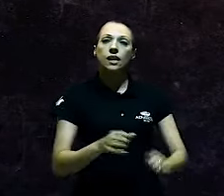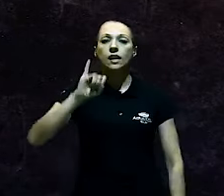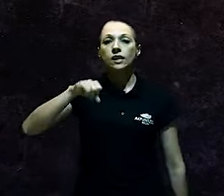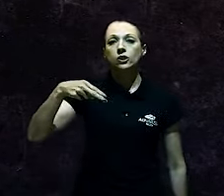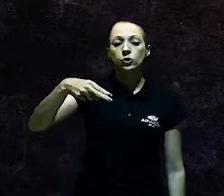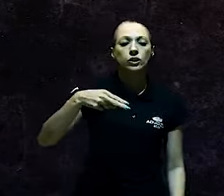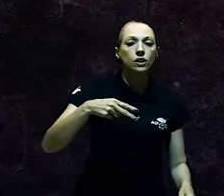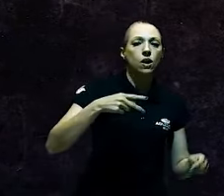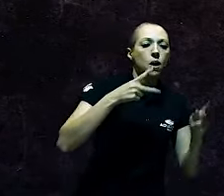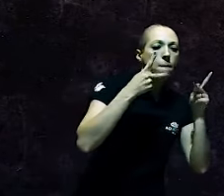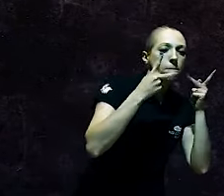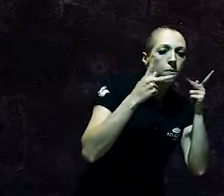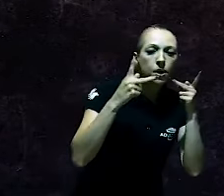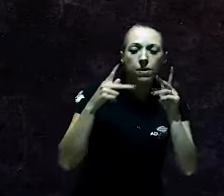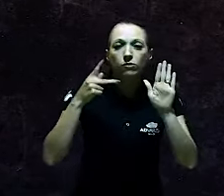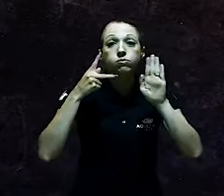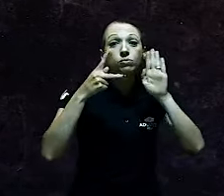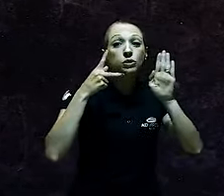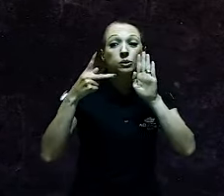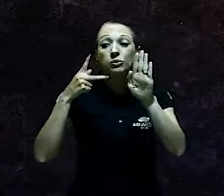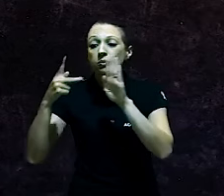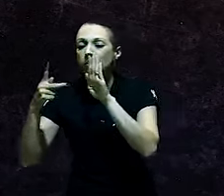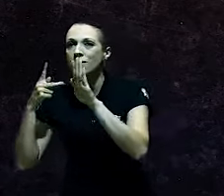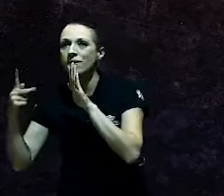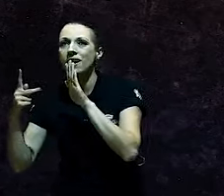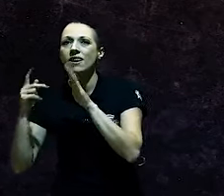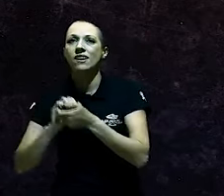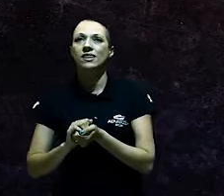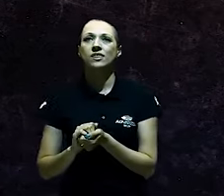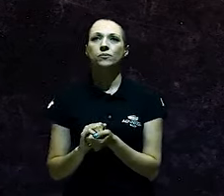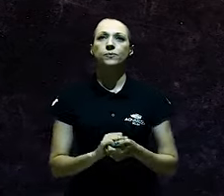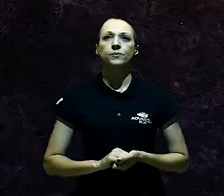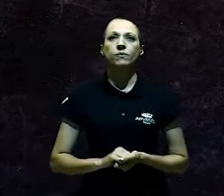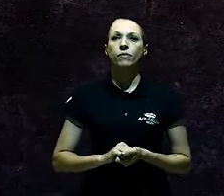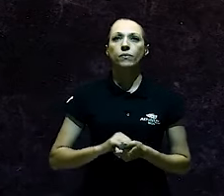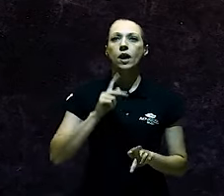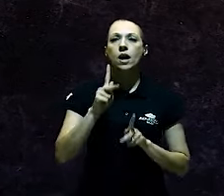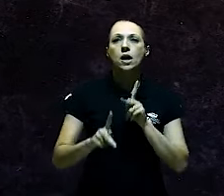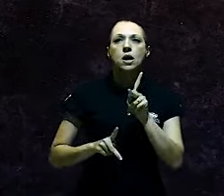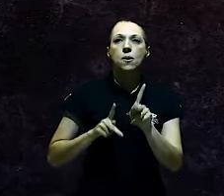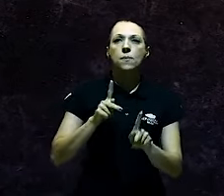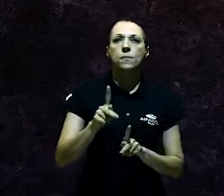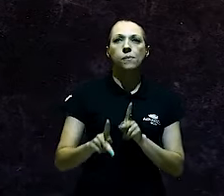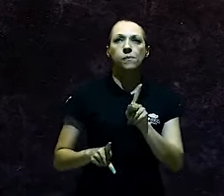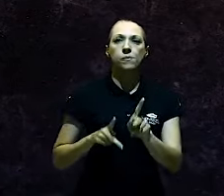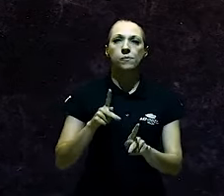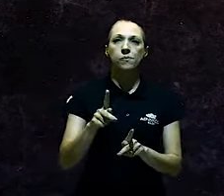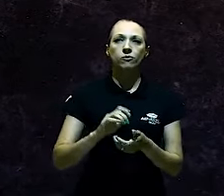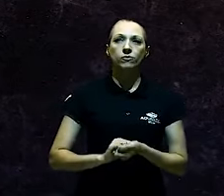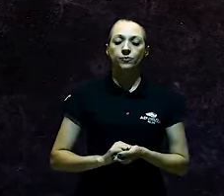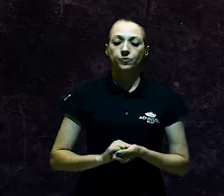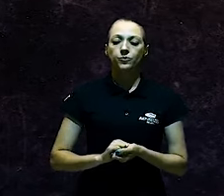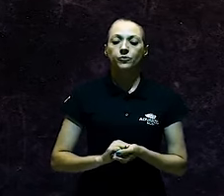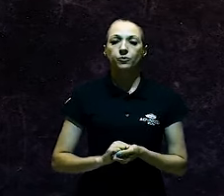rei era Jeroboão, a nação estava em apostasia, mas debaixo da profecia de Jonas, Deus